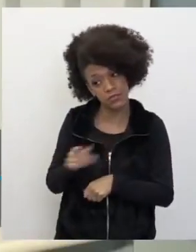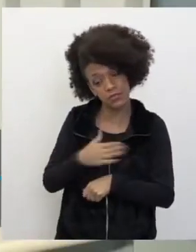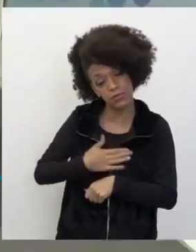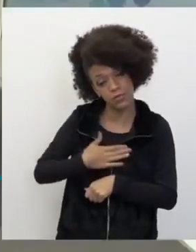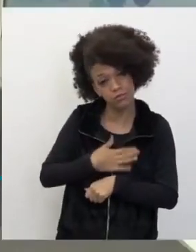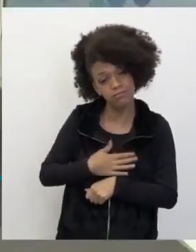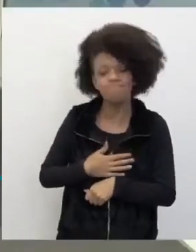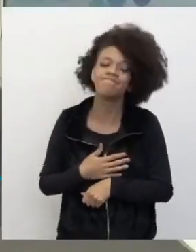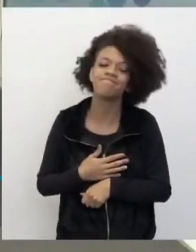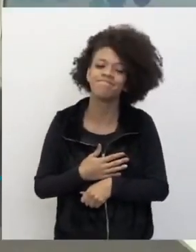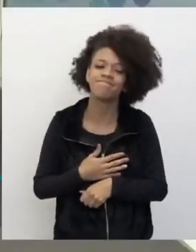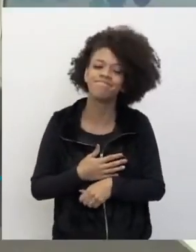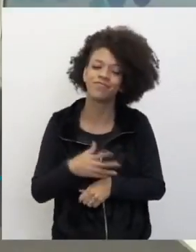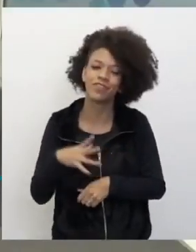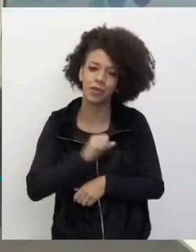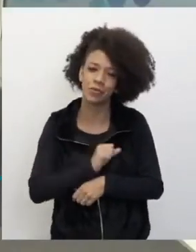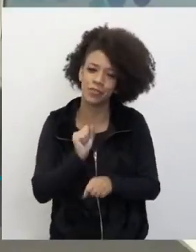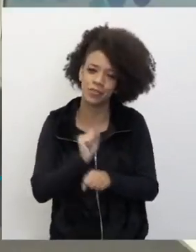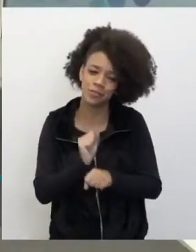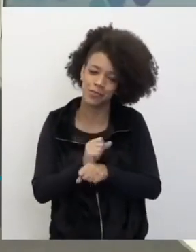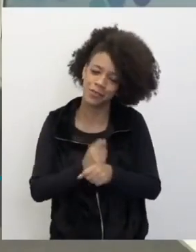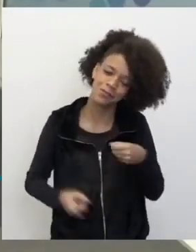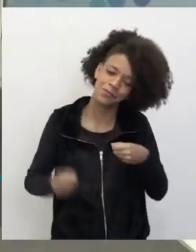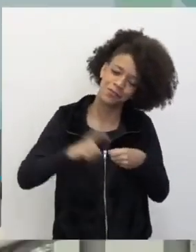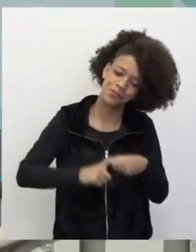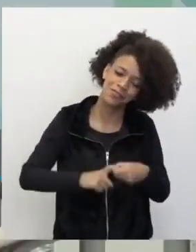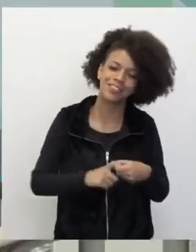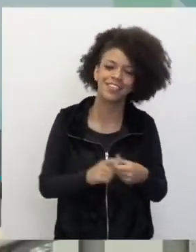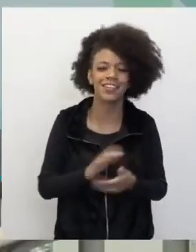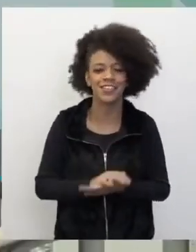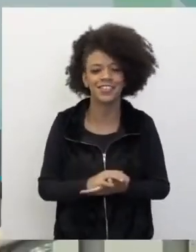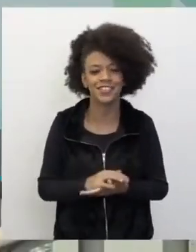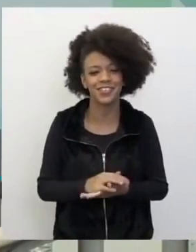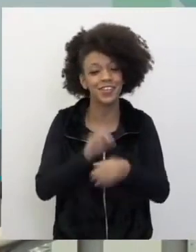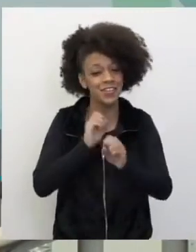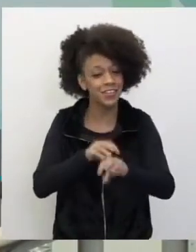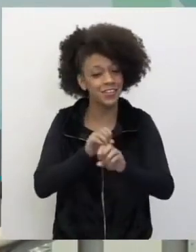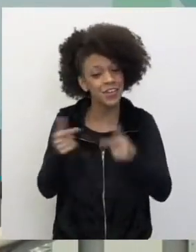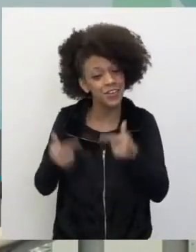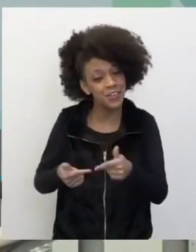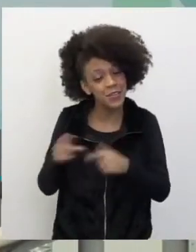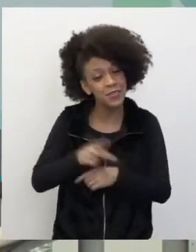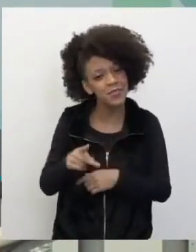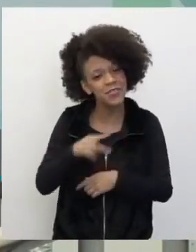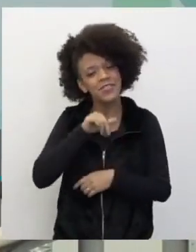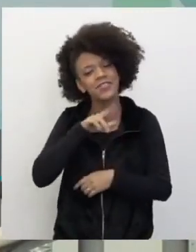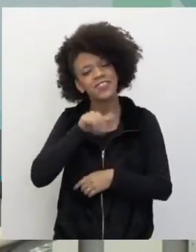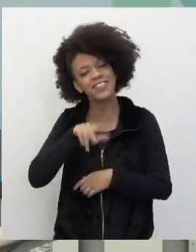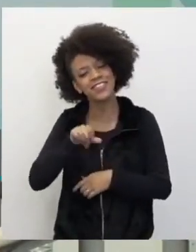professor. Adorei, espero vir mais vezes aqui encher o saco da professora Fernanda durante essa aula